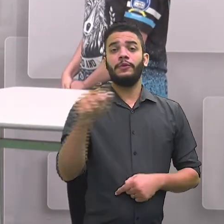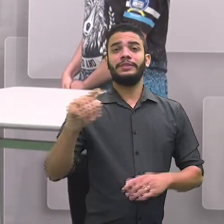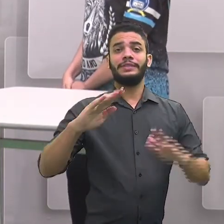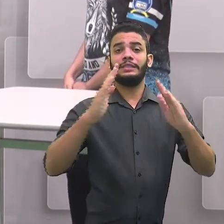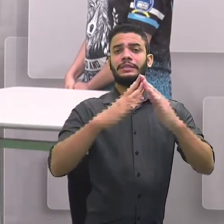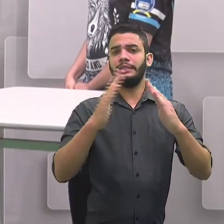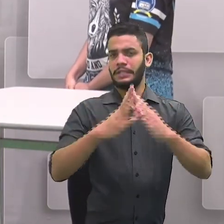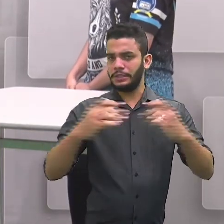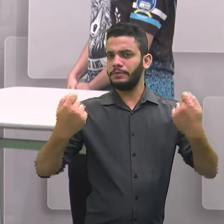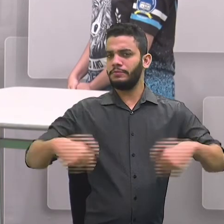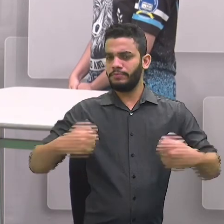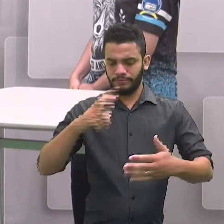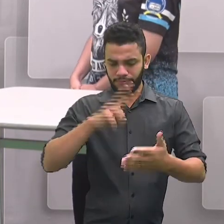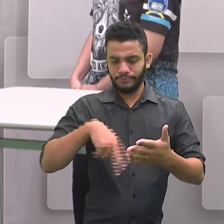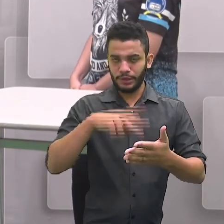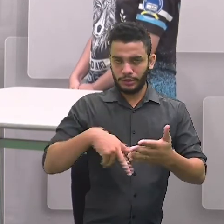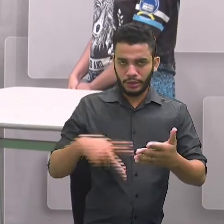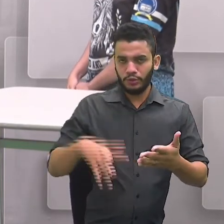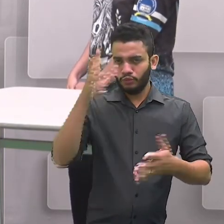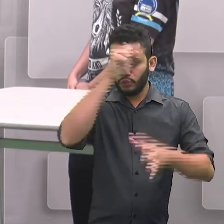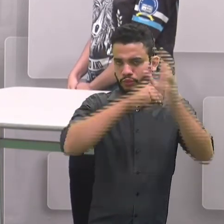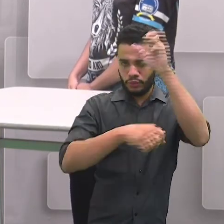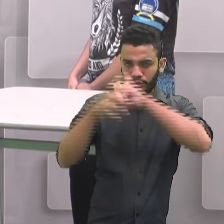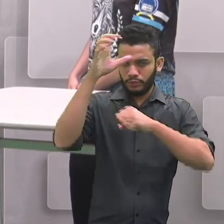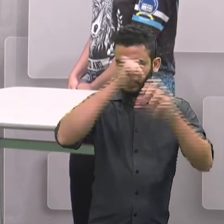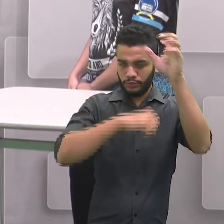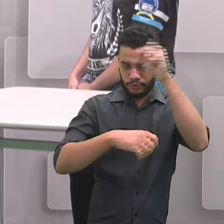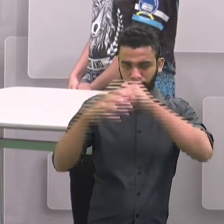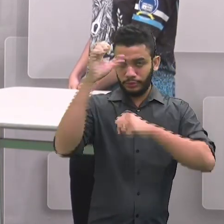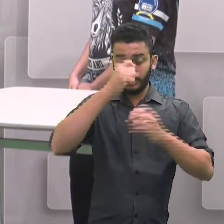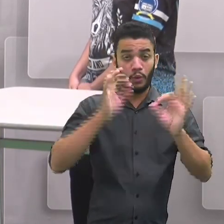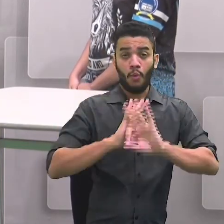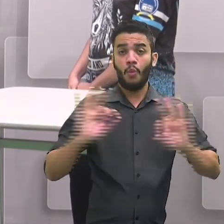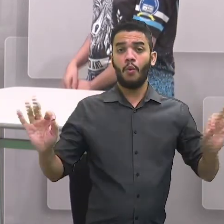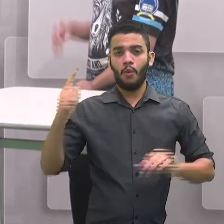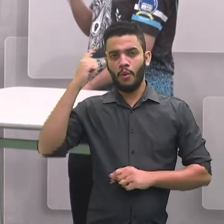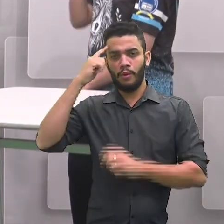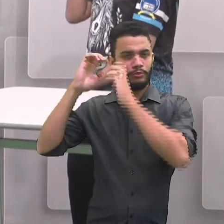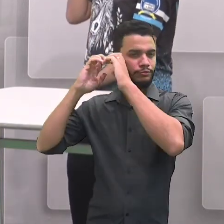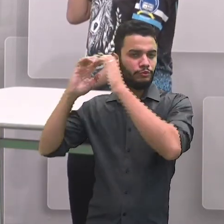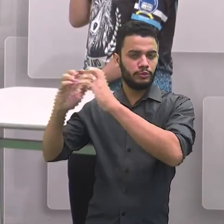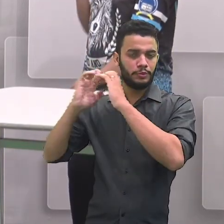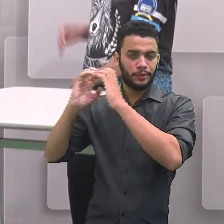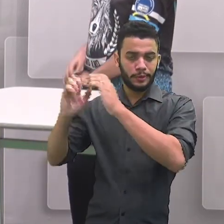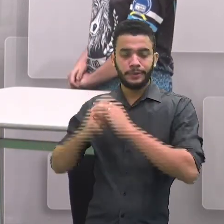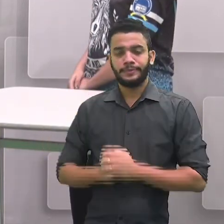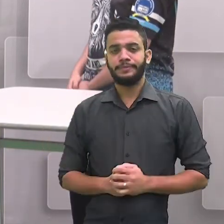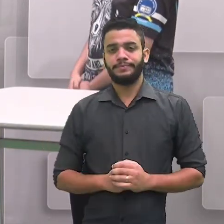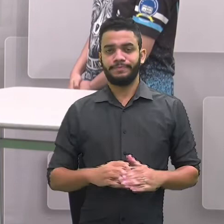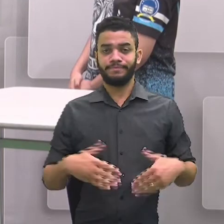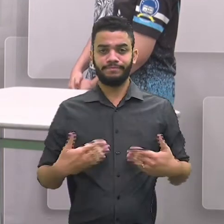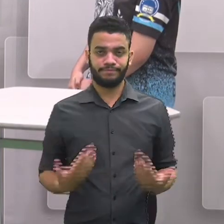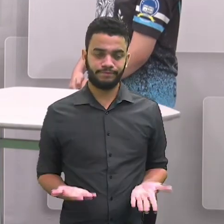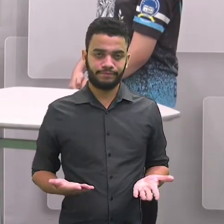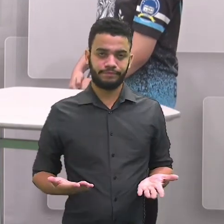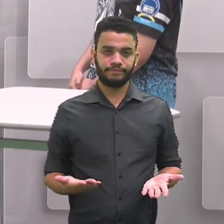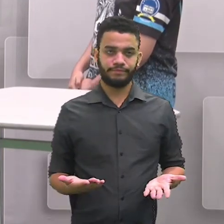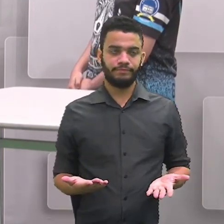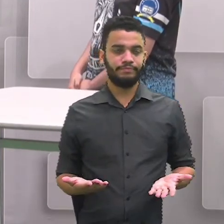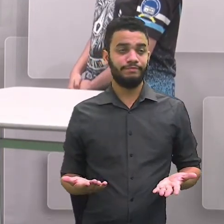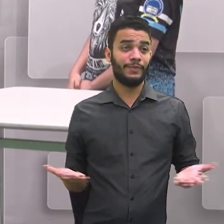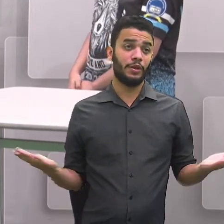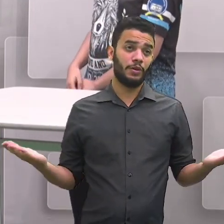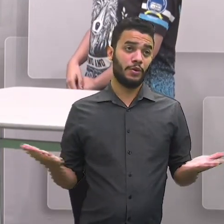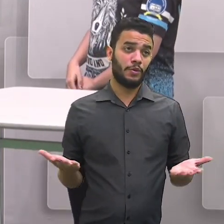então continue lendo, tá, gente? Ler é muito bom. Ler faz bem, muito bem. Então, meninas,